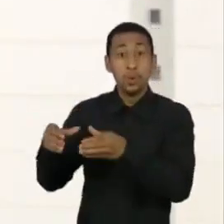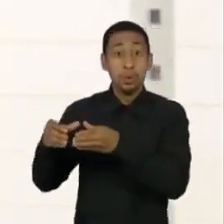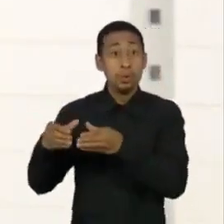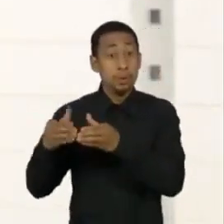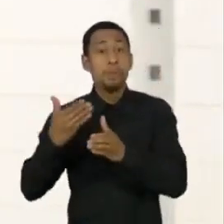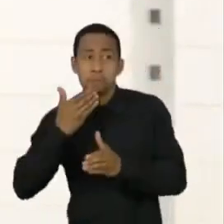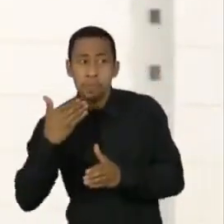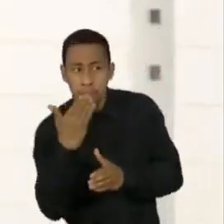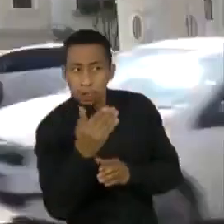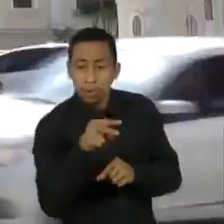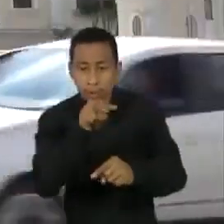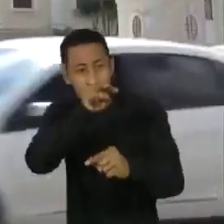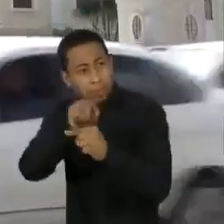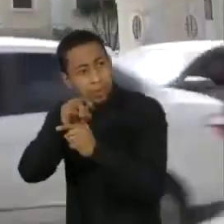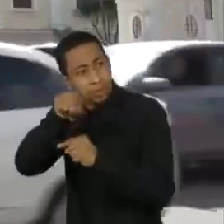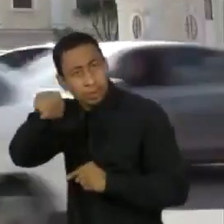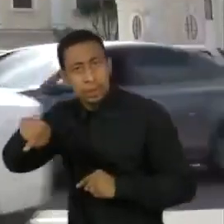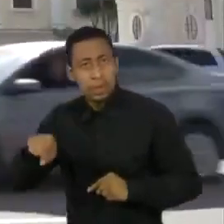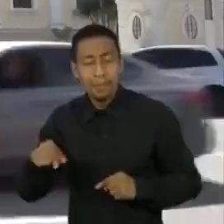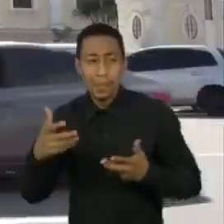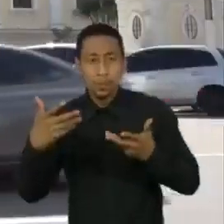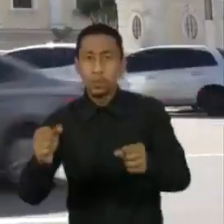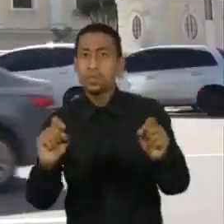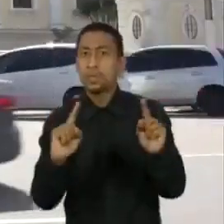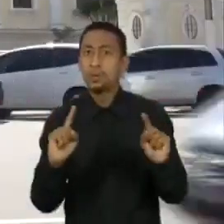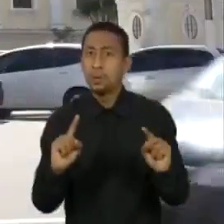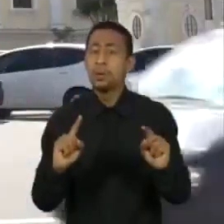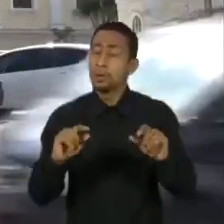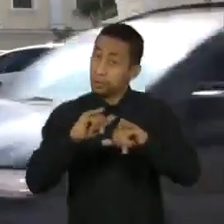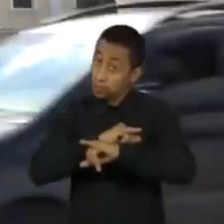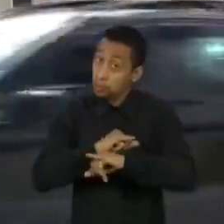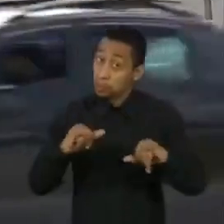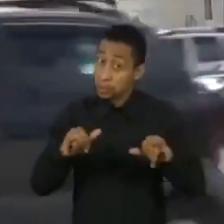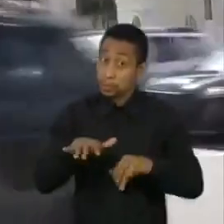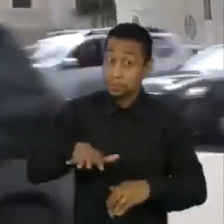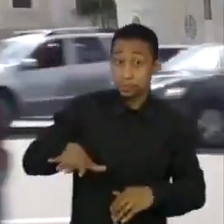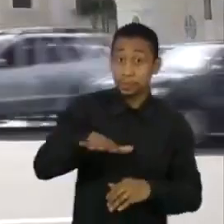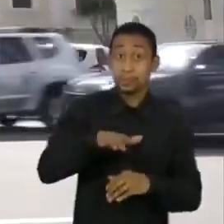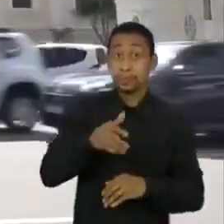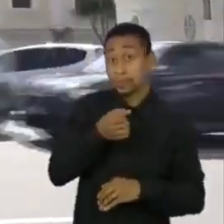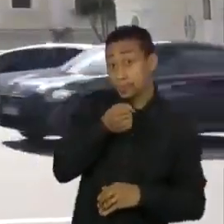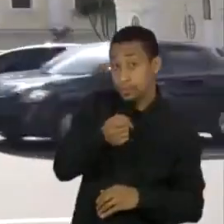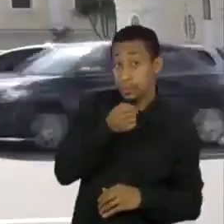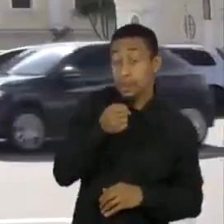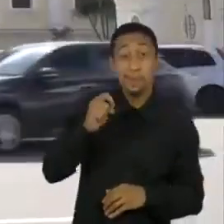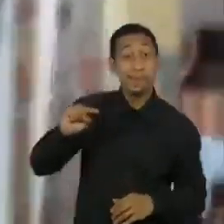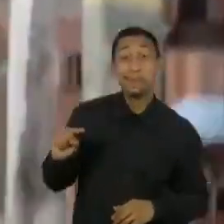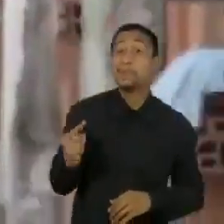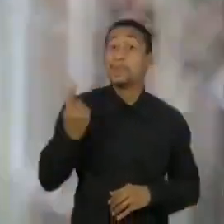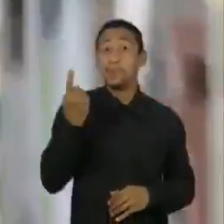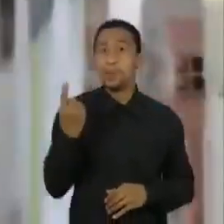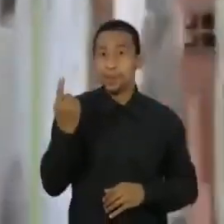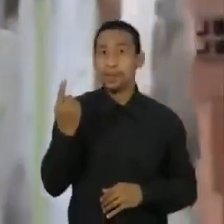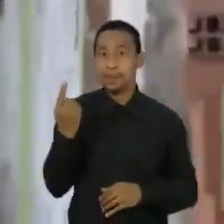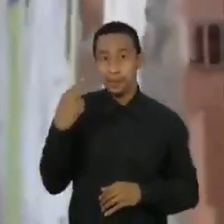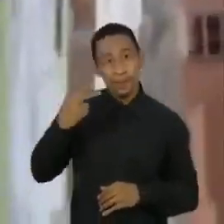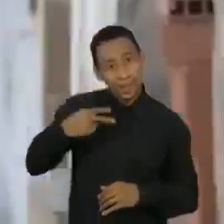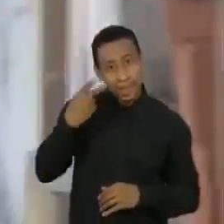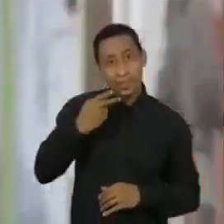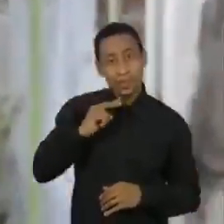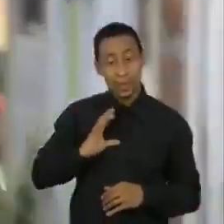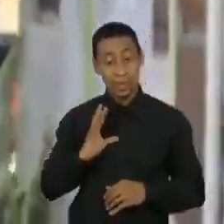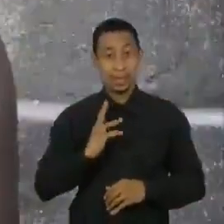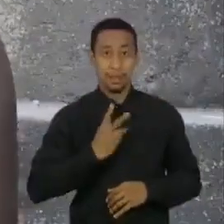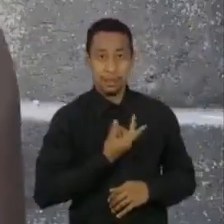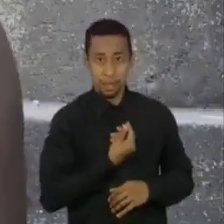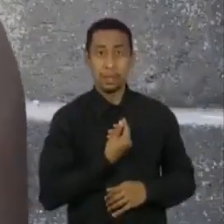do Programa de Proteção. Em nota divulgada à imprensa, a primeira vereadora trans eleita em Niterói fez duras críticas